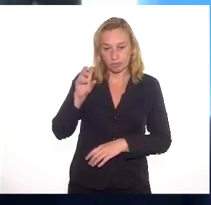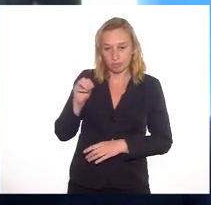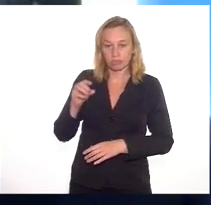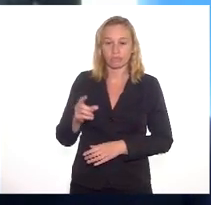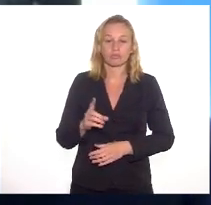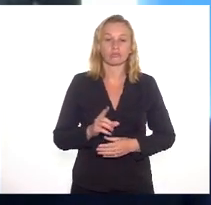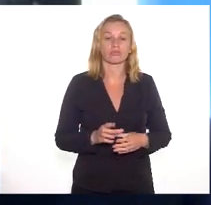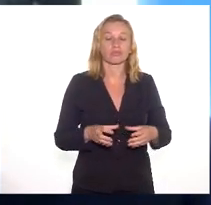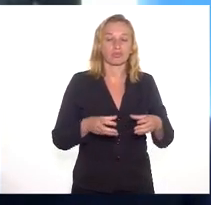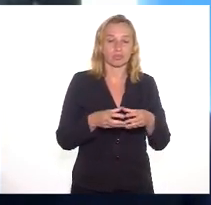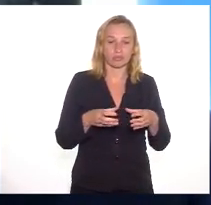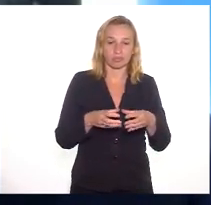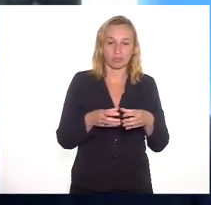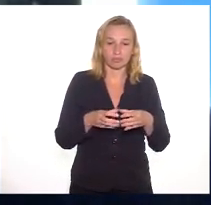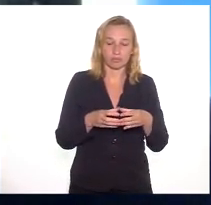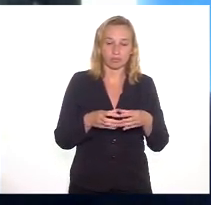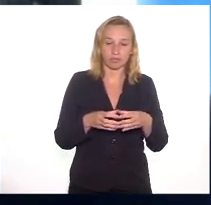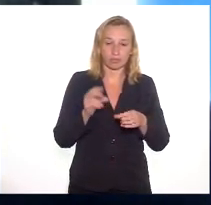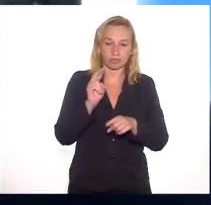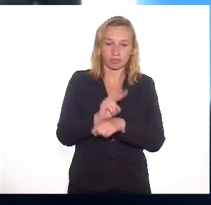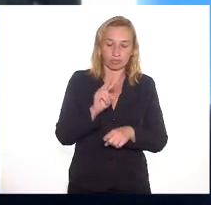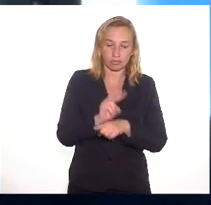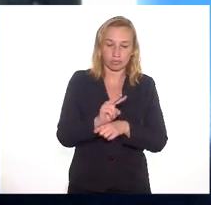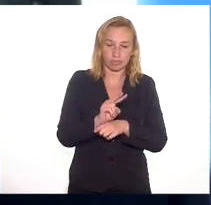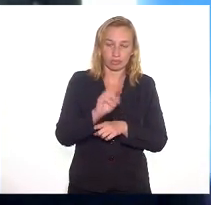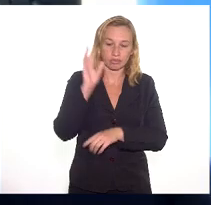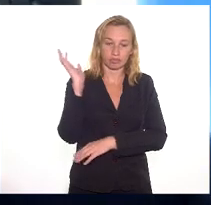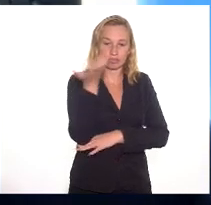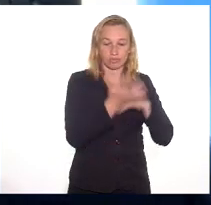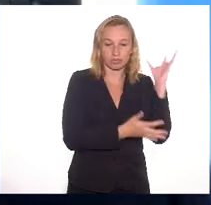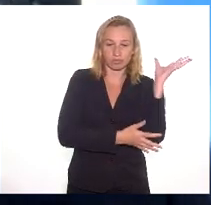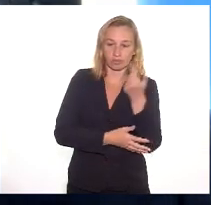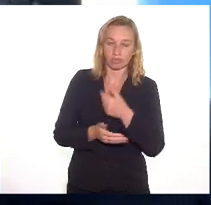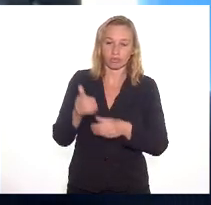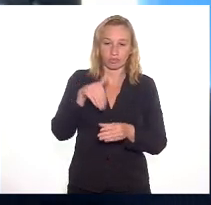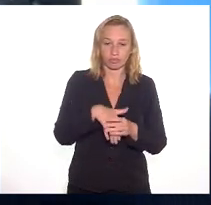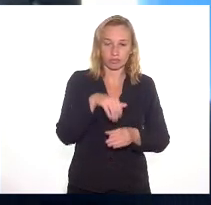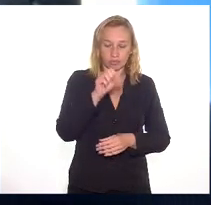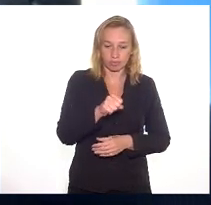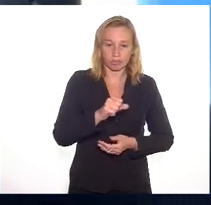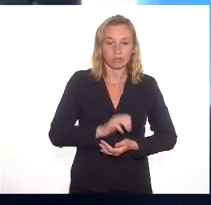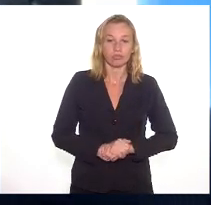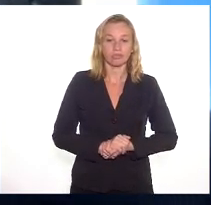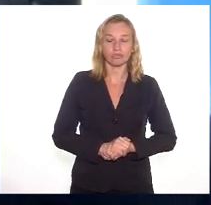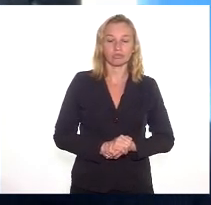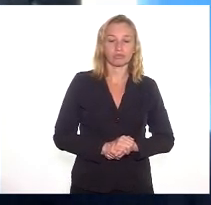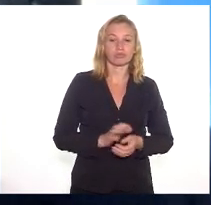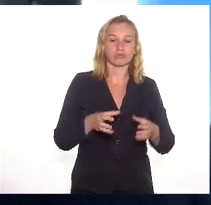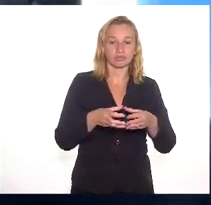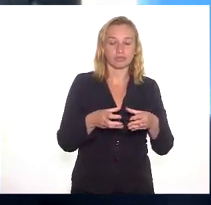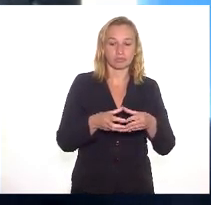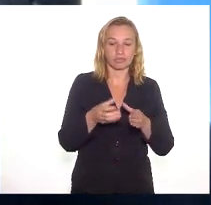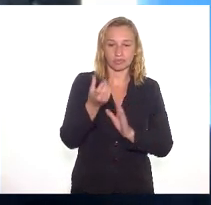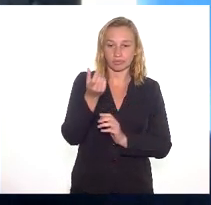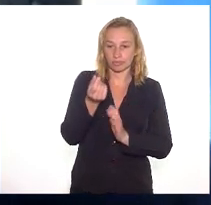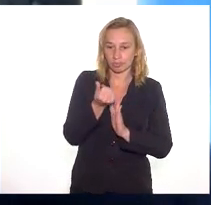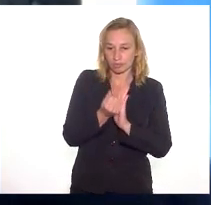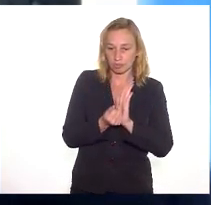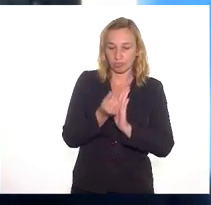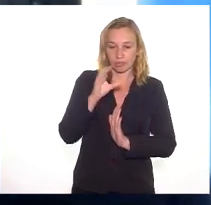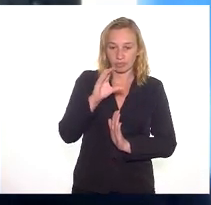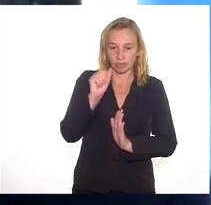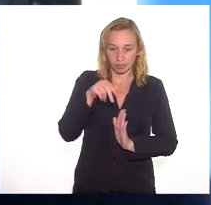Defesa do Meio Ambiente, deputado Gustavo Schmidt emitiu parecer pelo grupo, parecer favorável. Deputado, Comissão de Orçamento, deputado Márcio